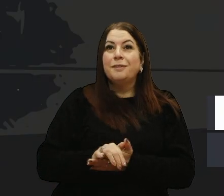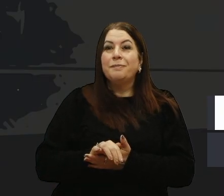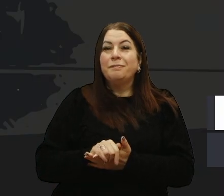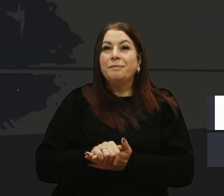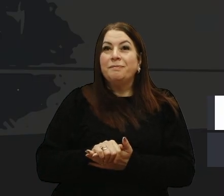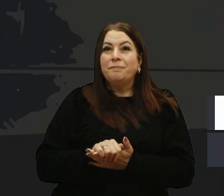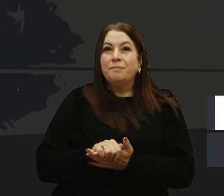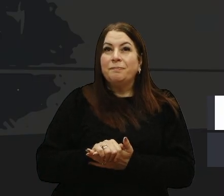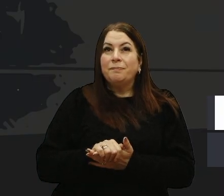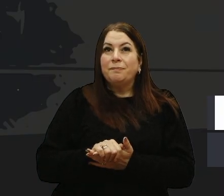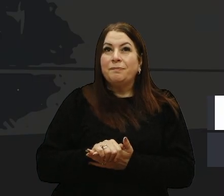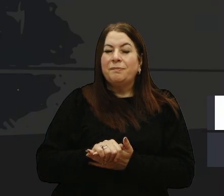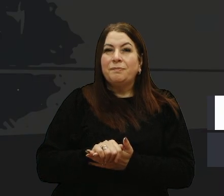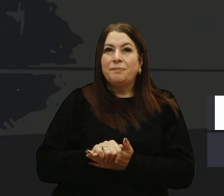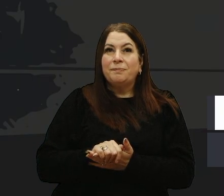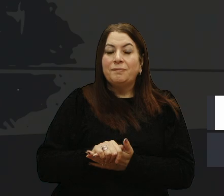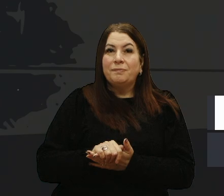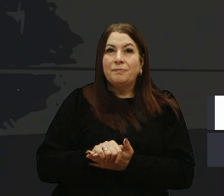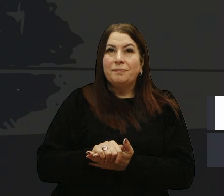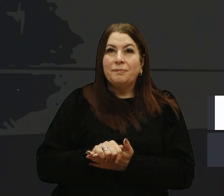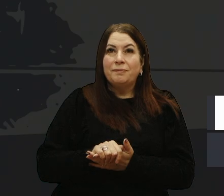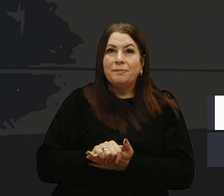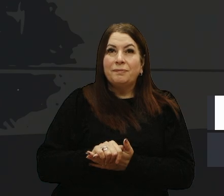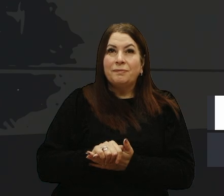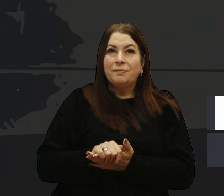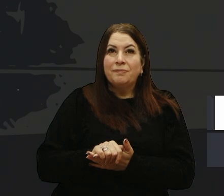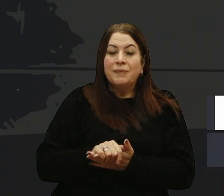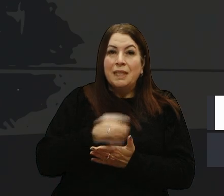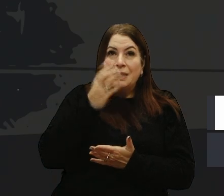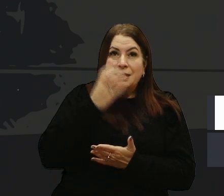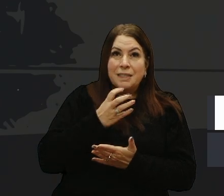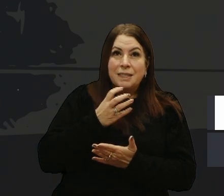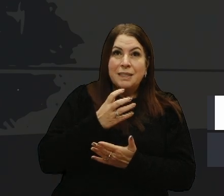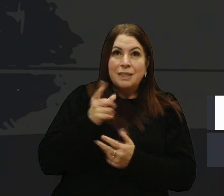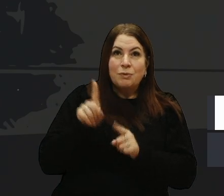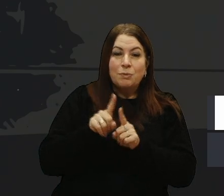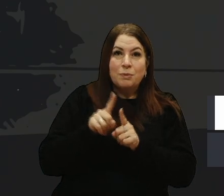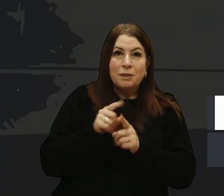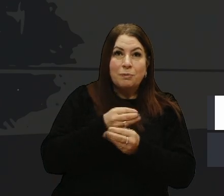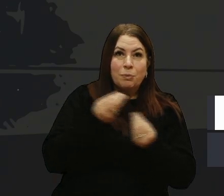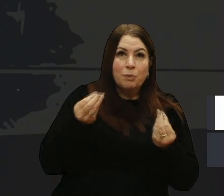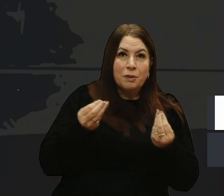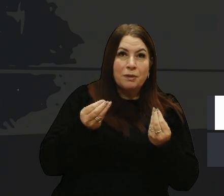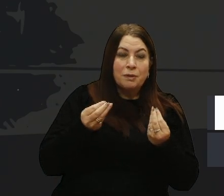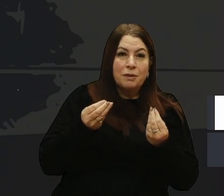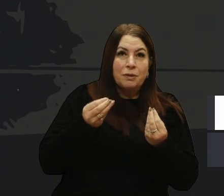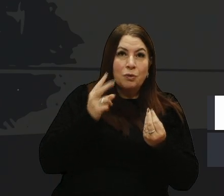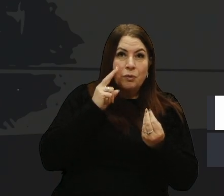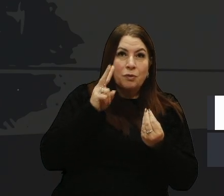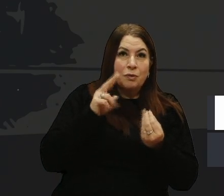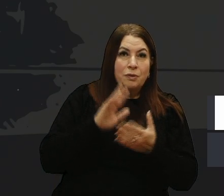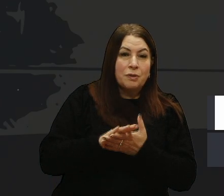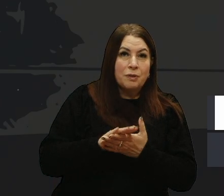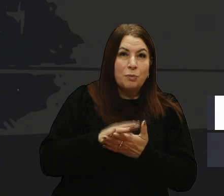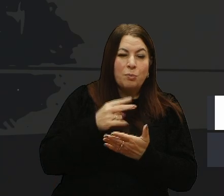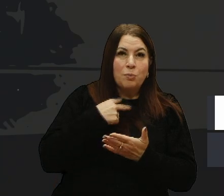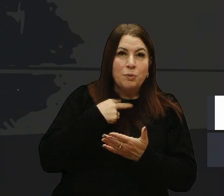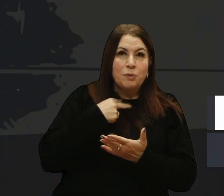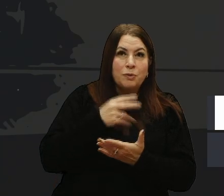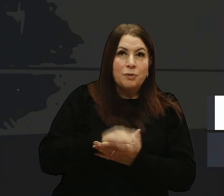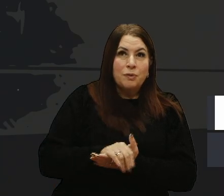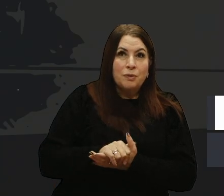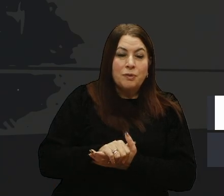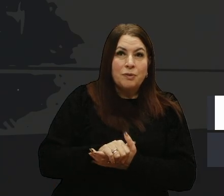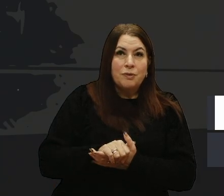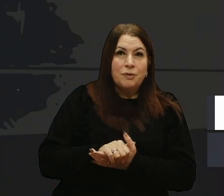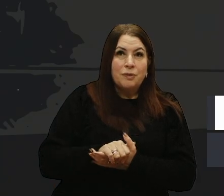Como? Me negaram uva. Sério? Então nós vamos ter que dar uma olhada, Estela, porque eu não poderia.